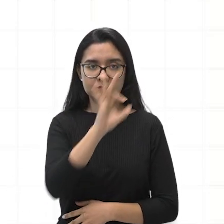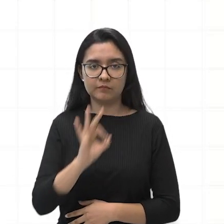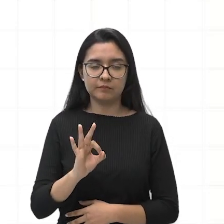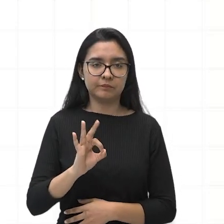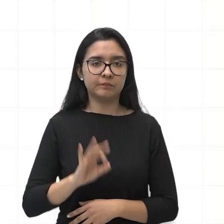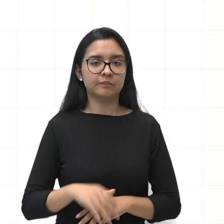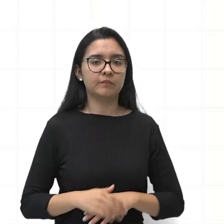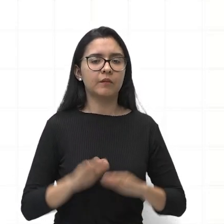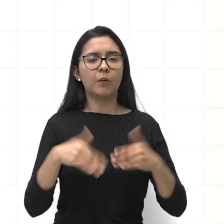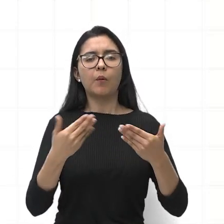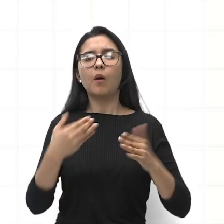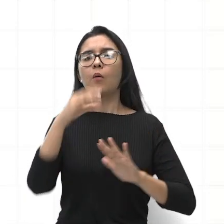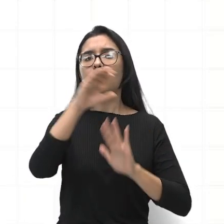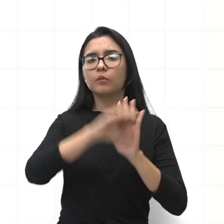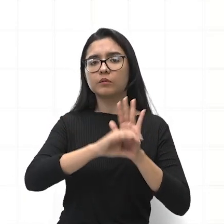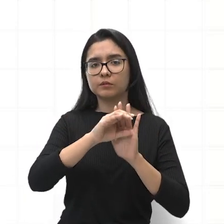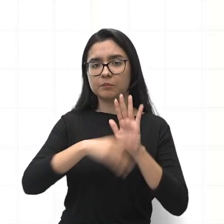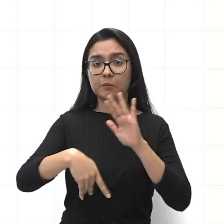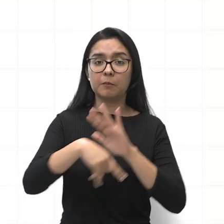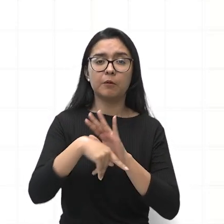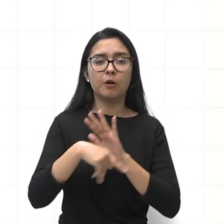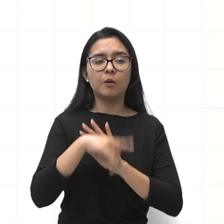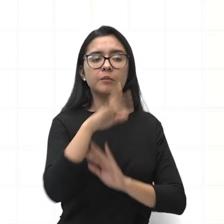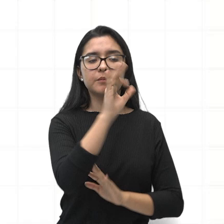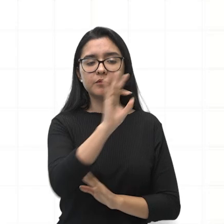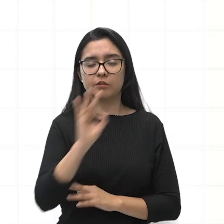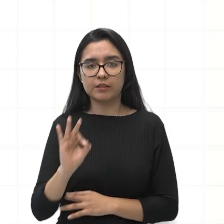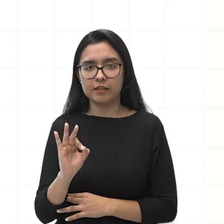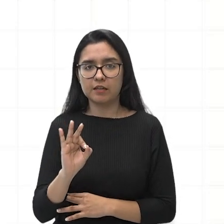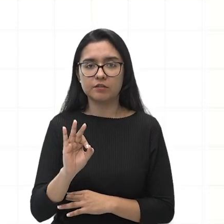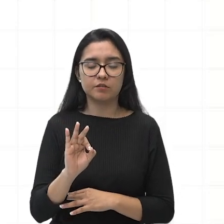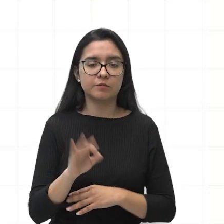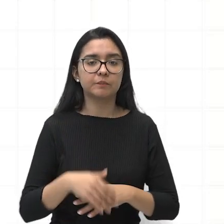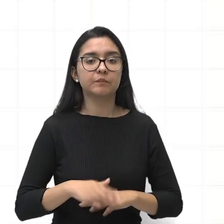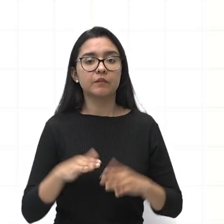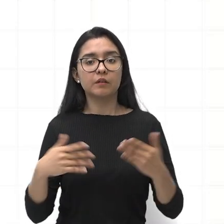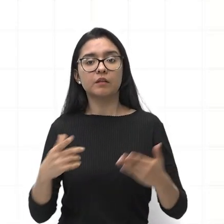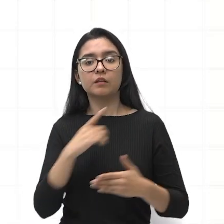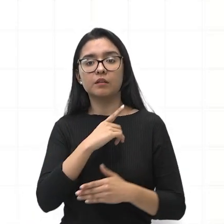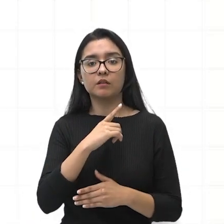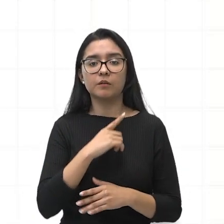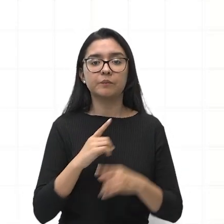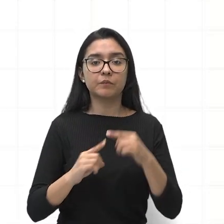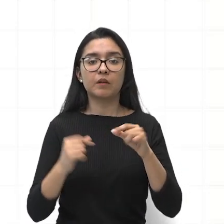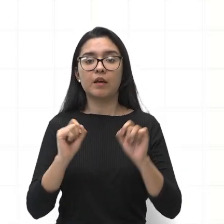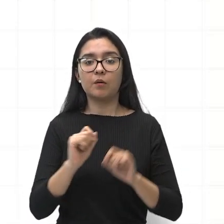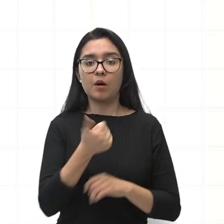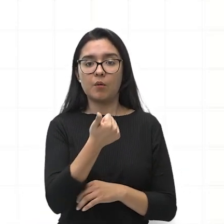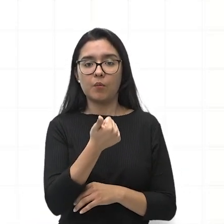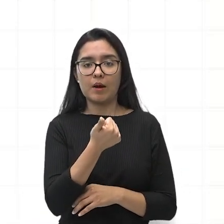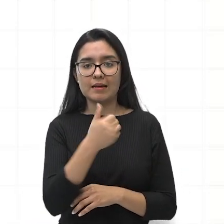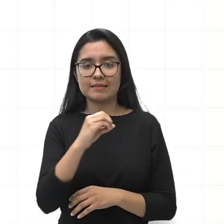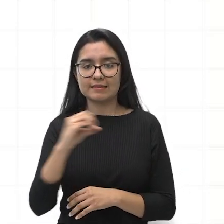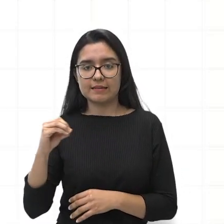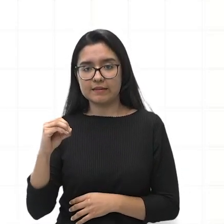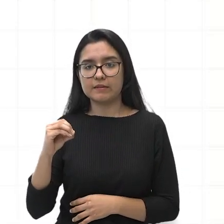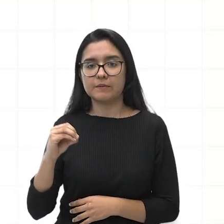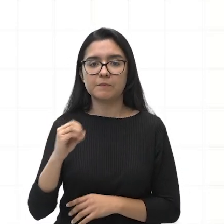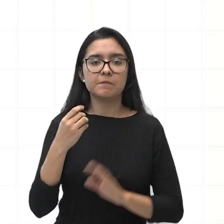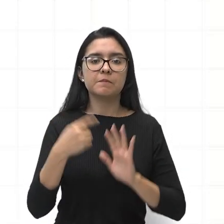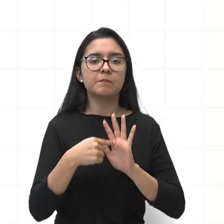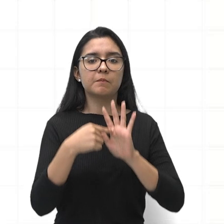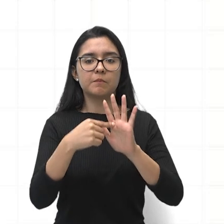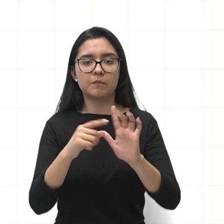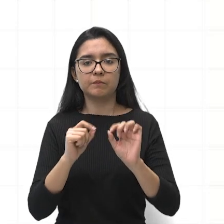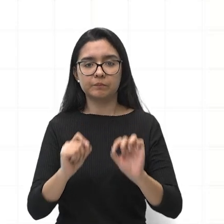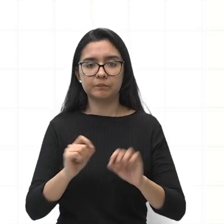Então, qual é a sua definição? A porcentagem é uma razão cujo denominador é igual a 100 e indica